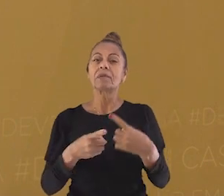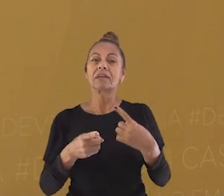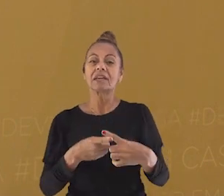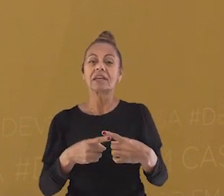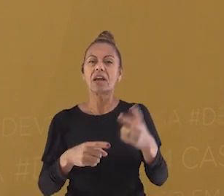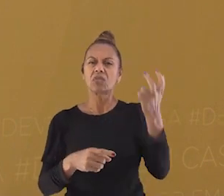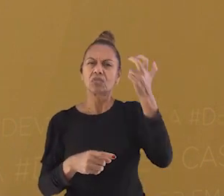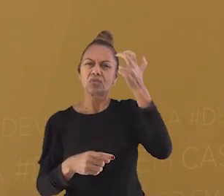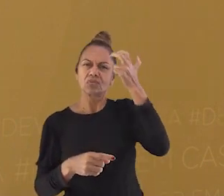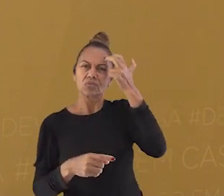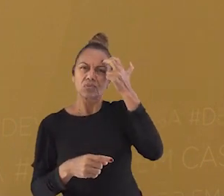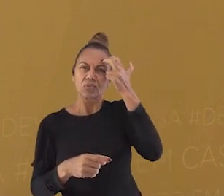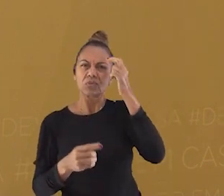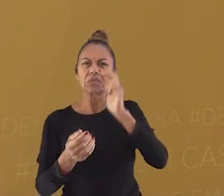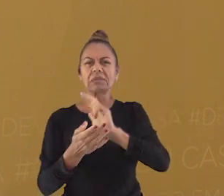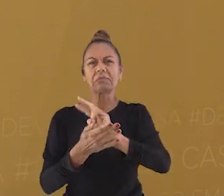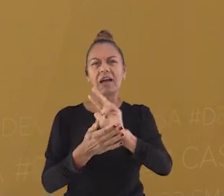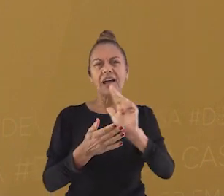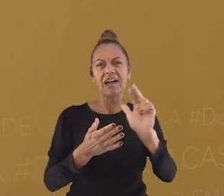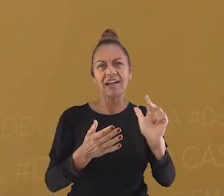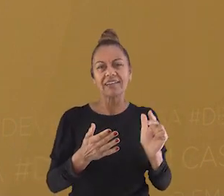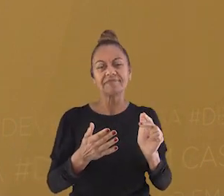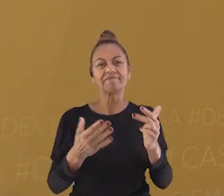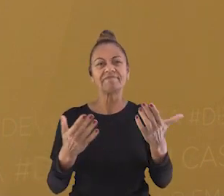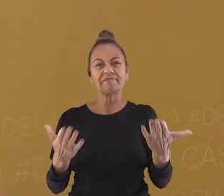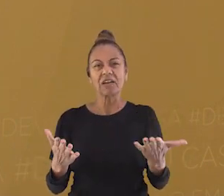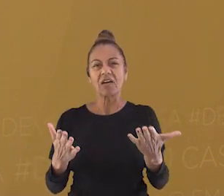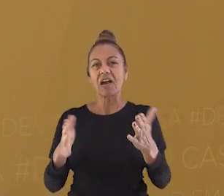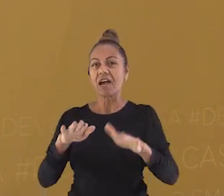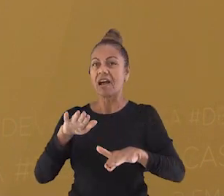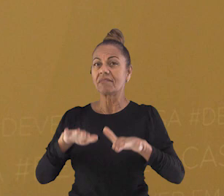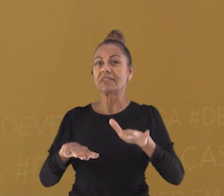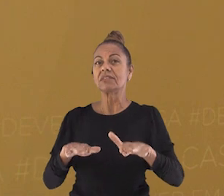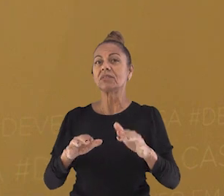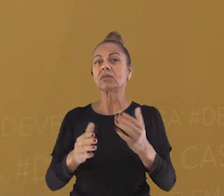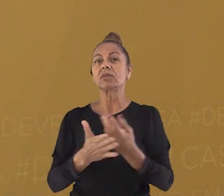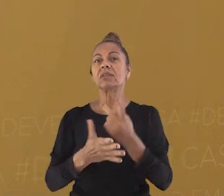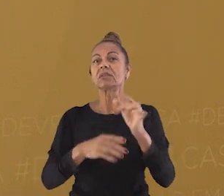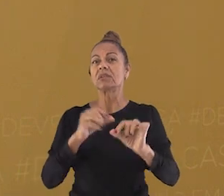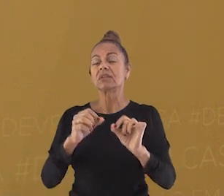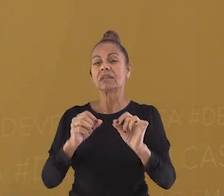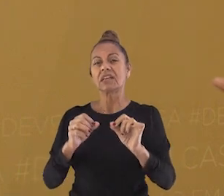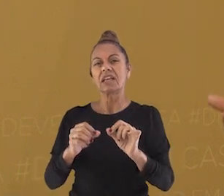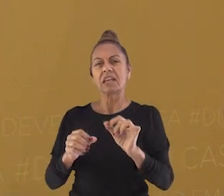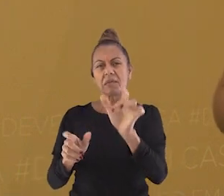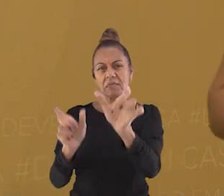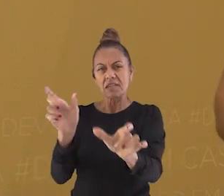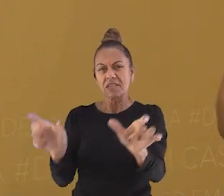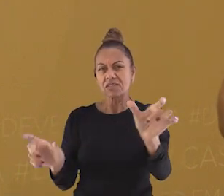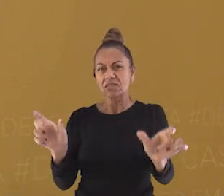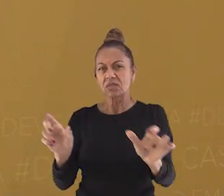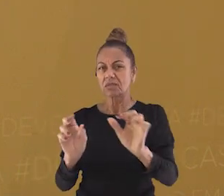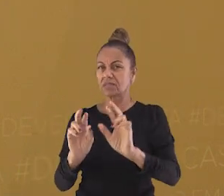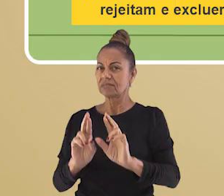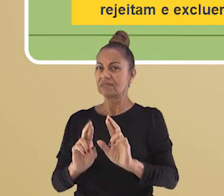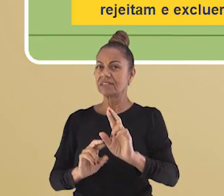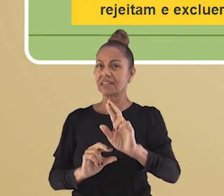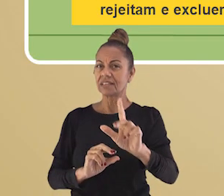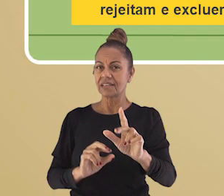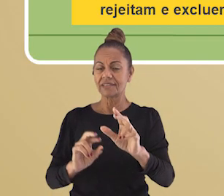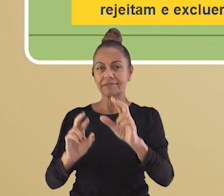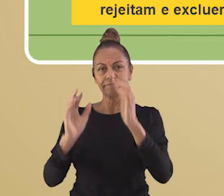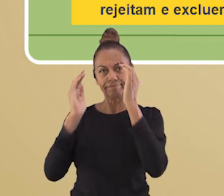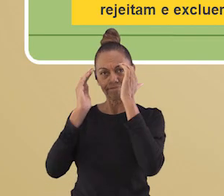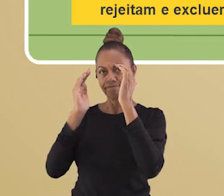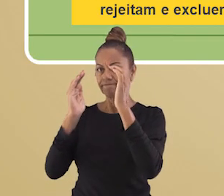se tornam motivos para a intolerância e o desrespeito daquilo que é diferente para o indivíduo.